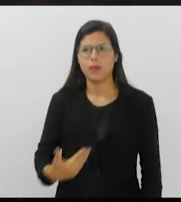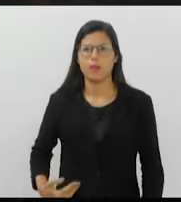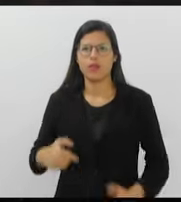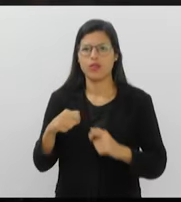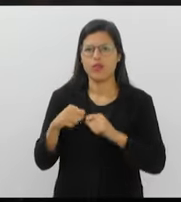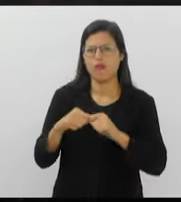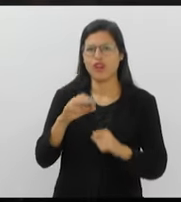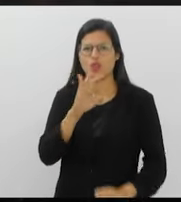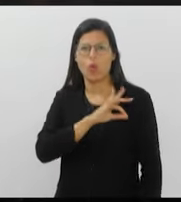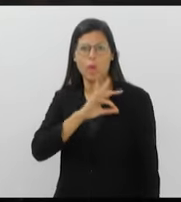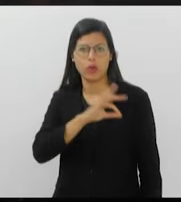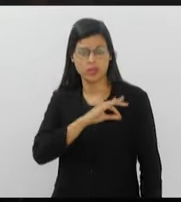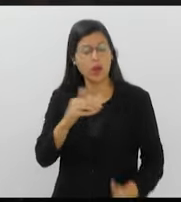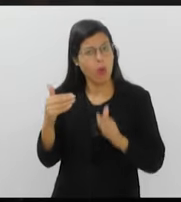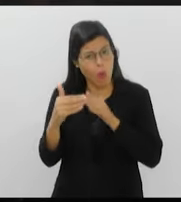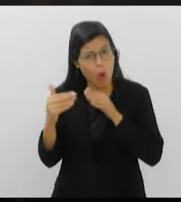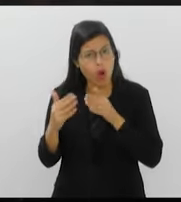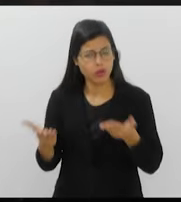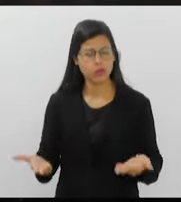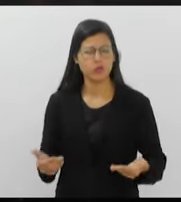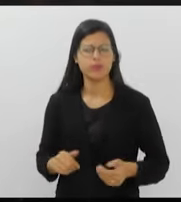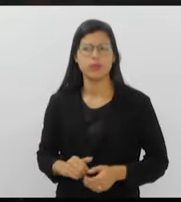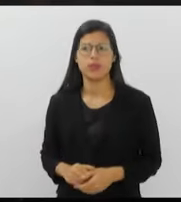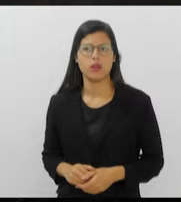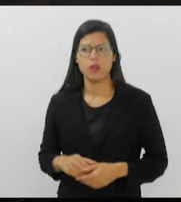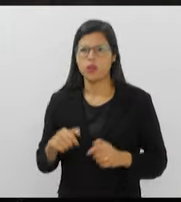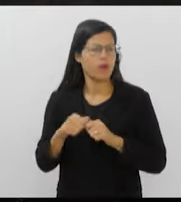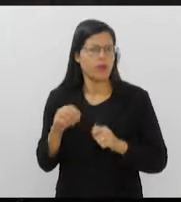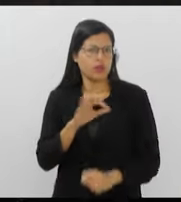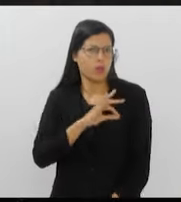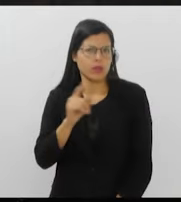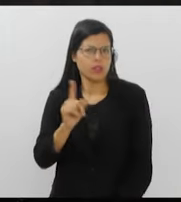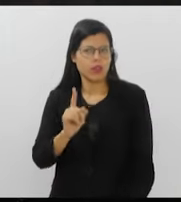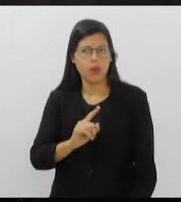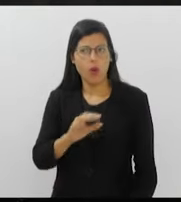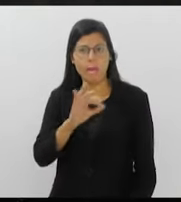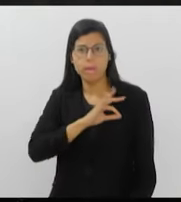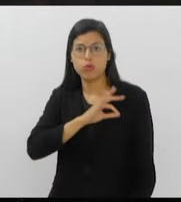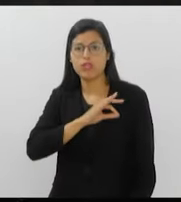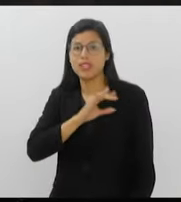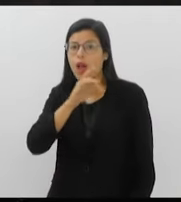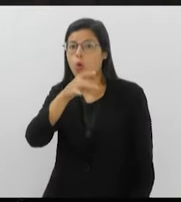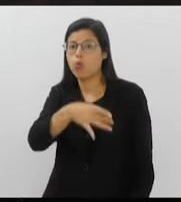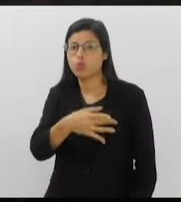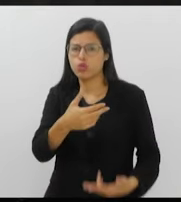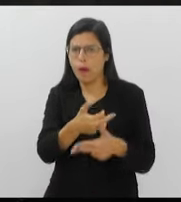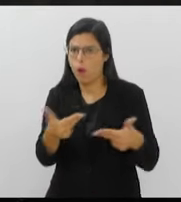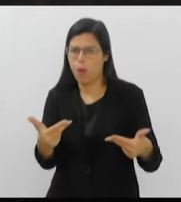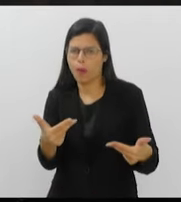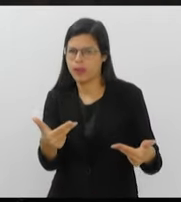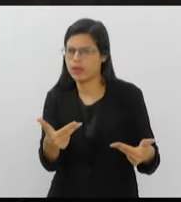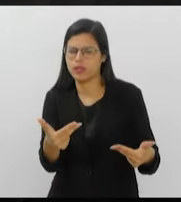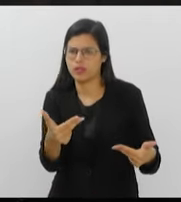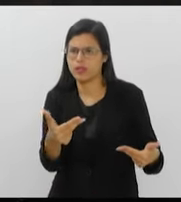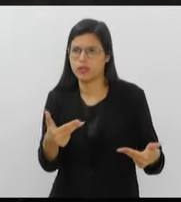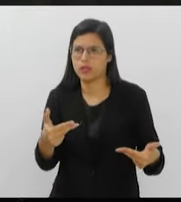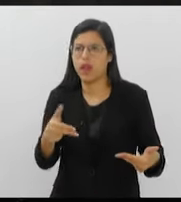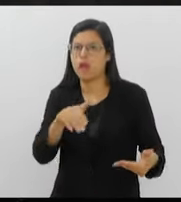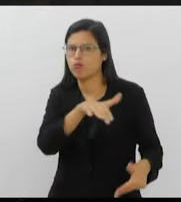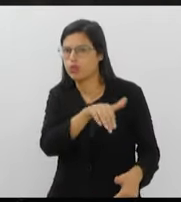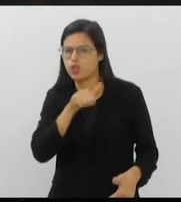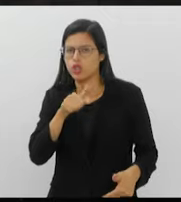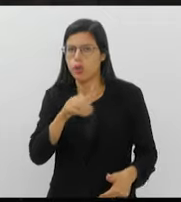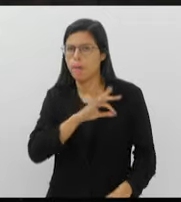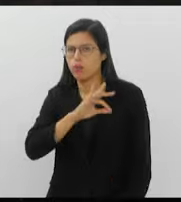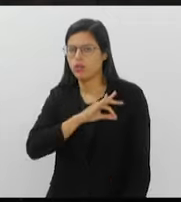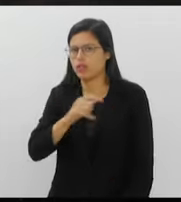polícia, concordo. Não se faz com polícia, não. A polícia é a última barreira. A última barreira você chama a polícia, quando